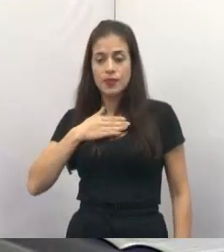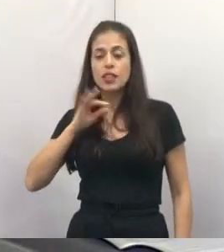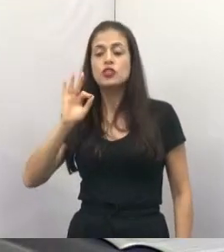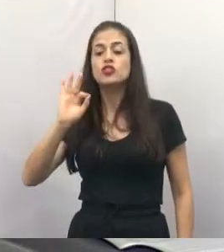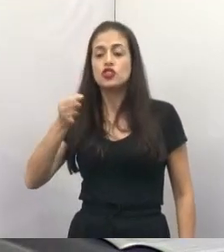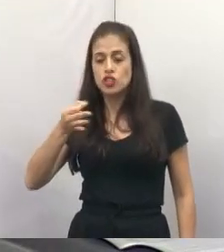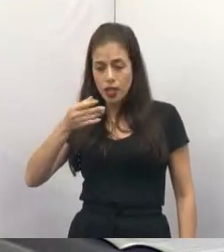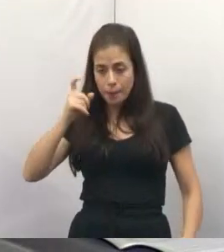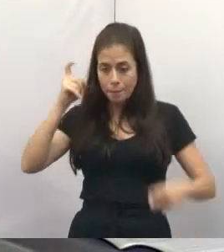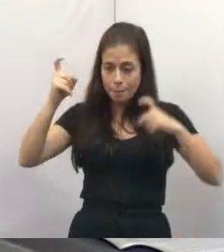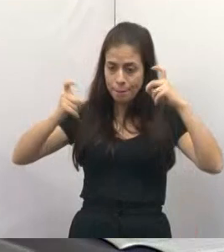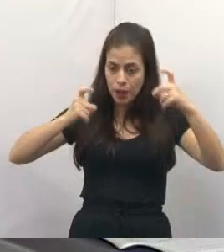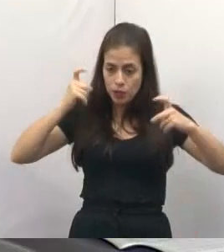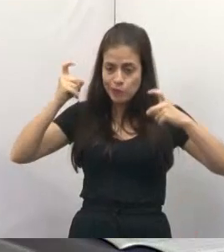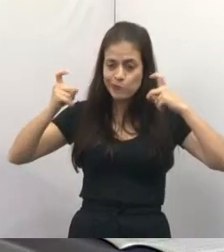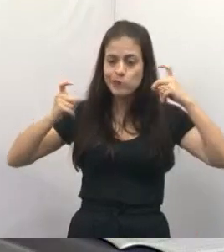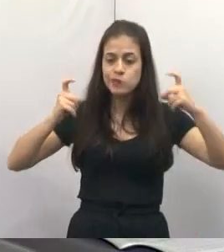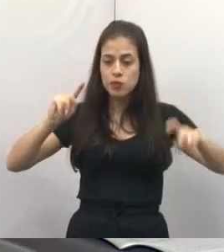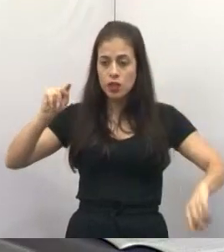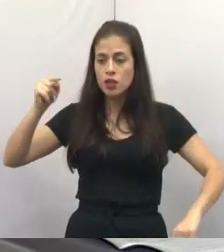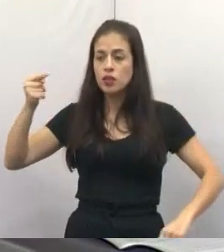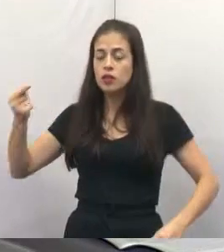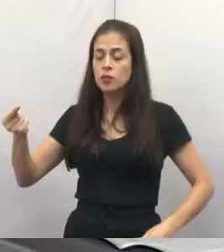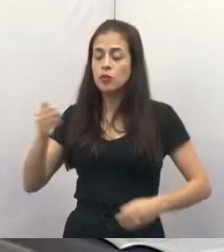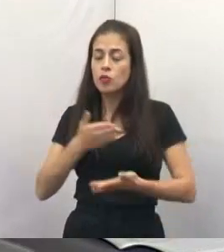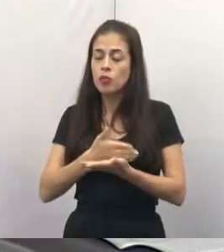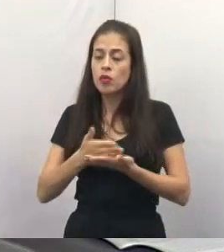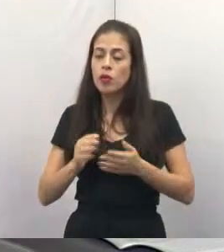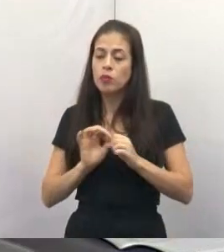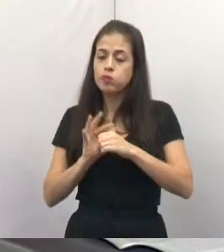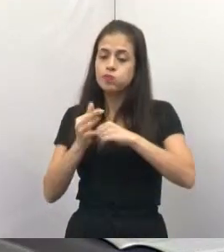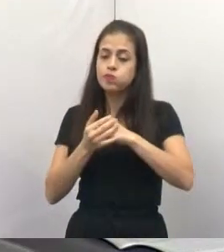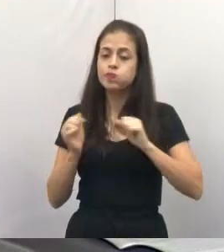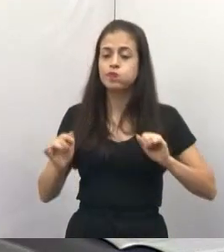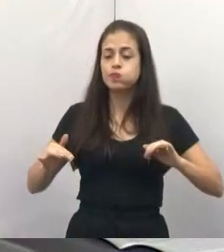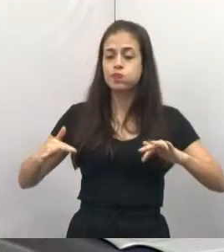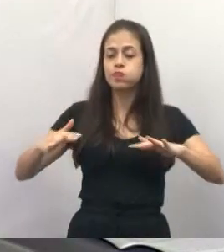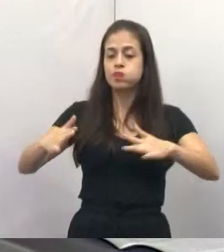preocupação. Logo depois veio a pandemia. Eu tive várias